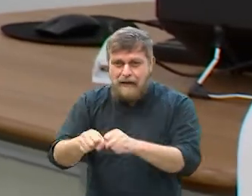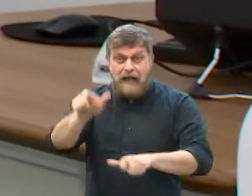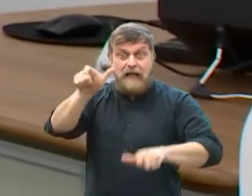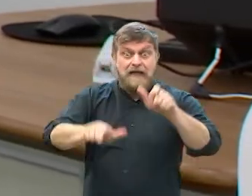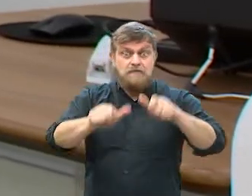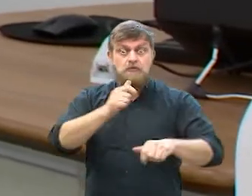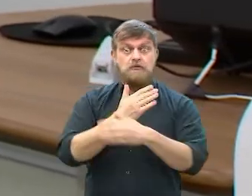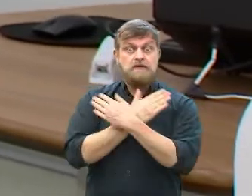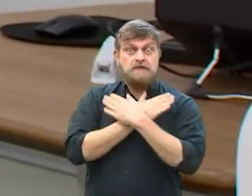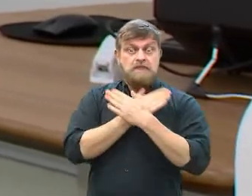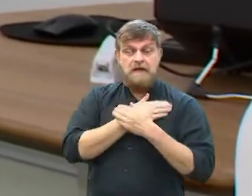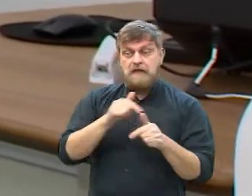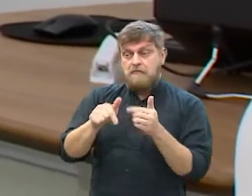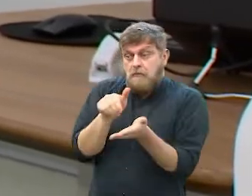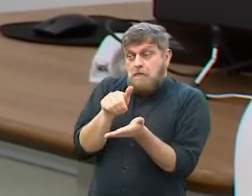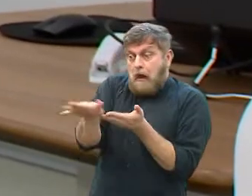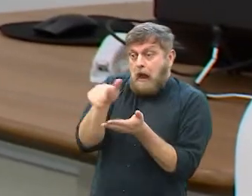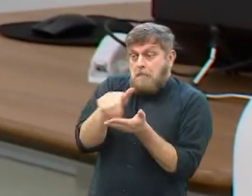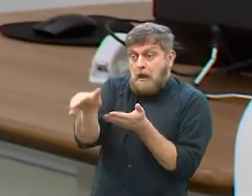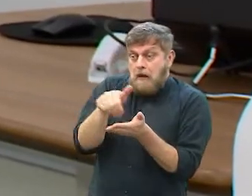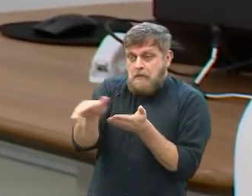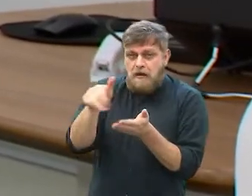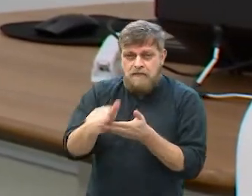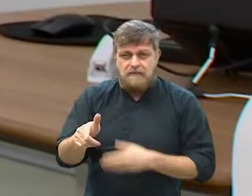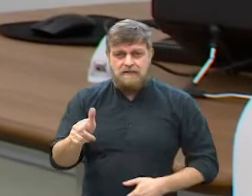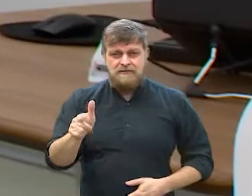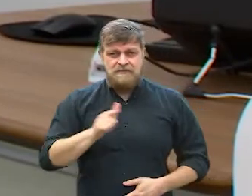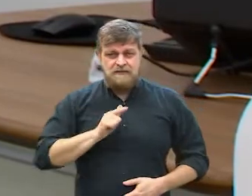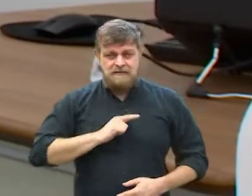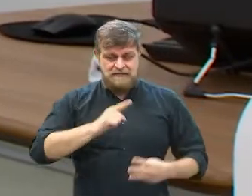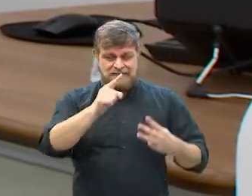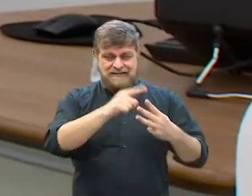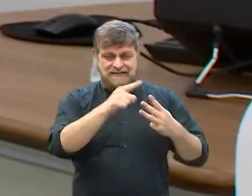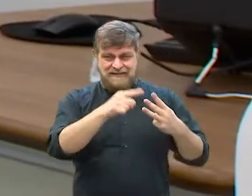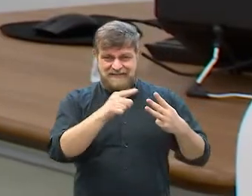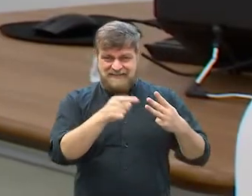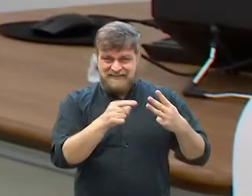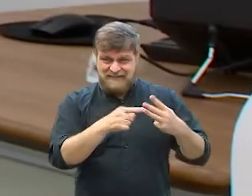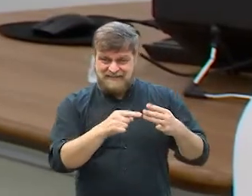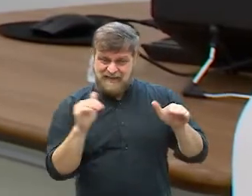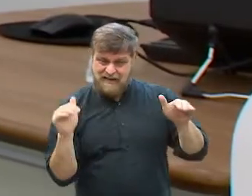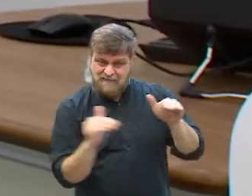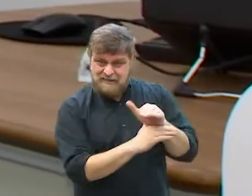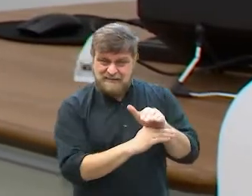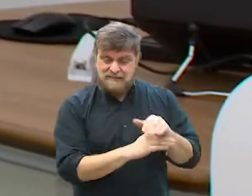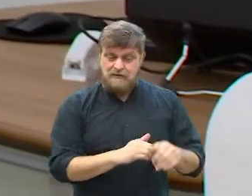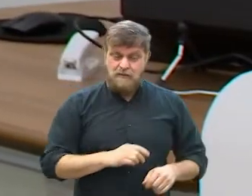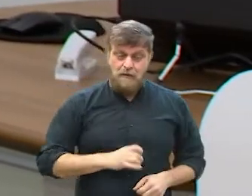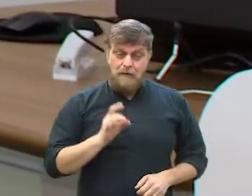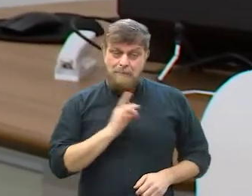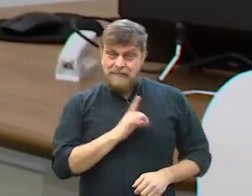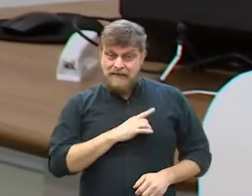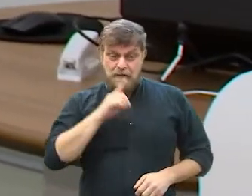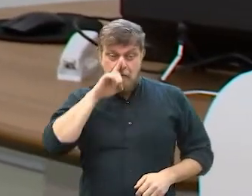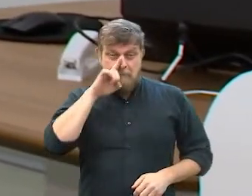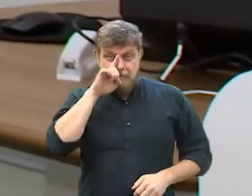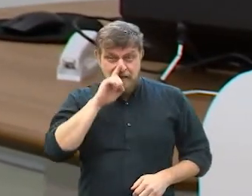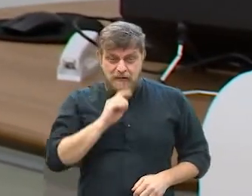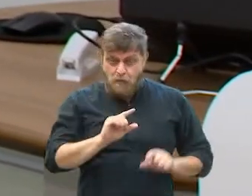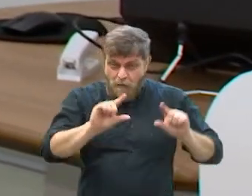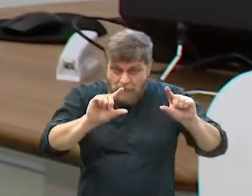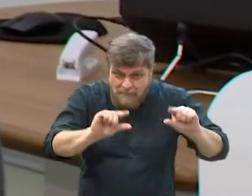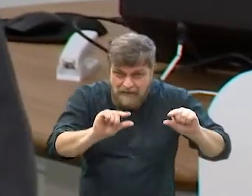emprego, e sendo os três principais aí investimentos aí com baixo risco e com pequenos valores que a gente consegue